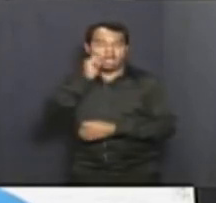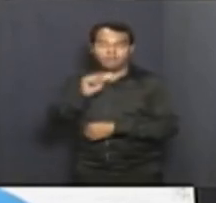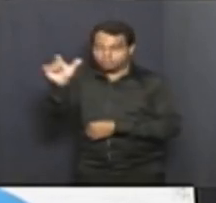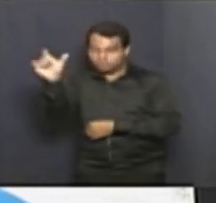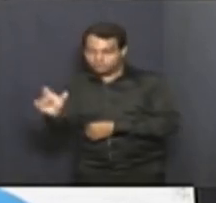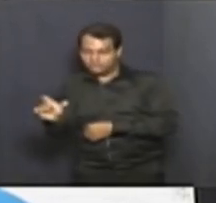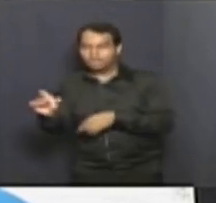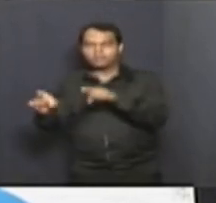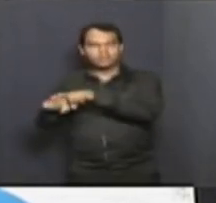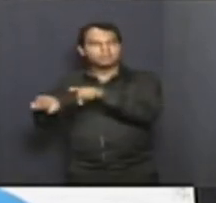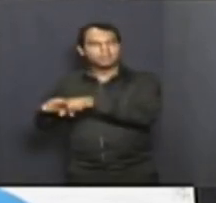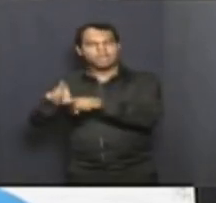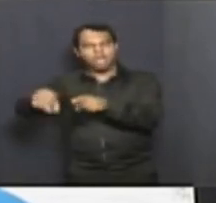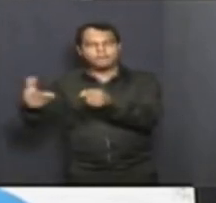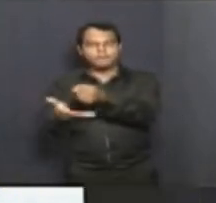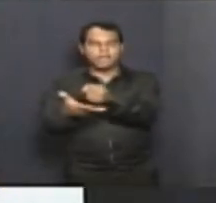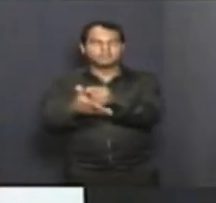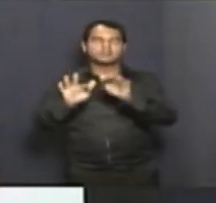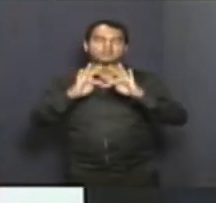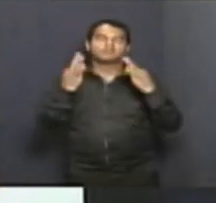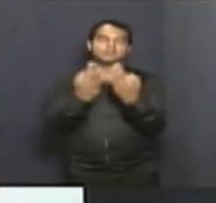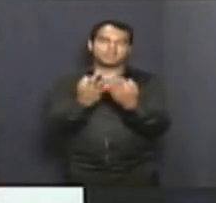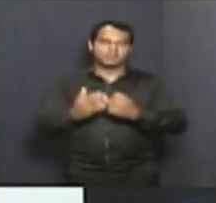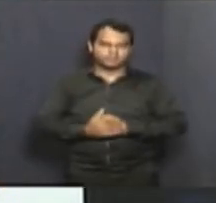esteio da família